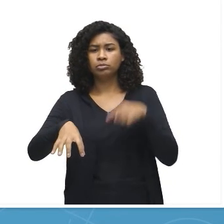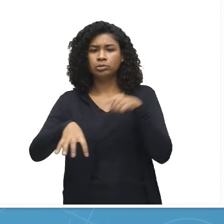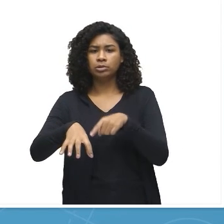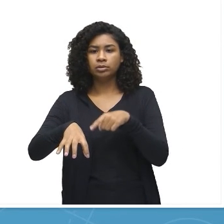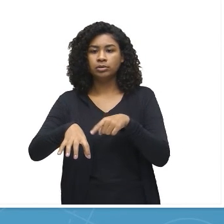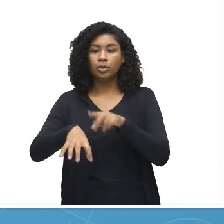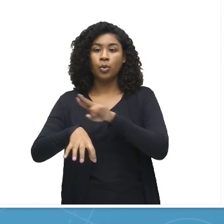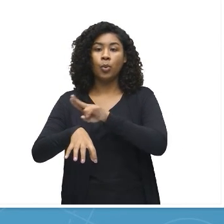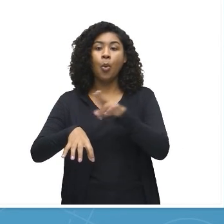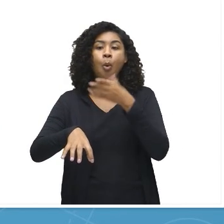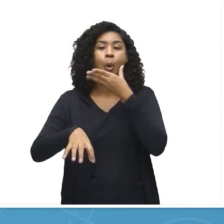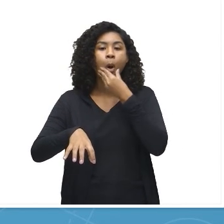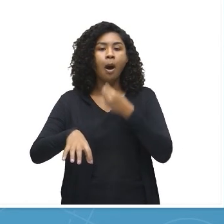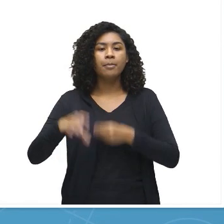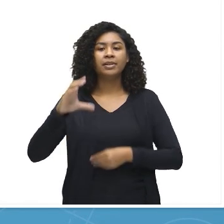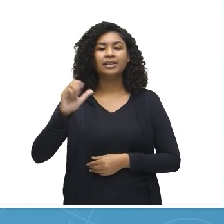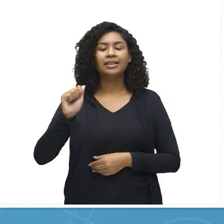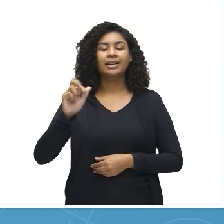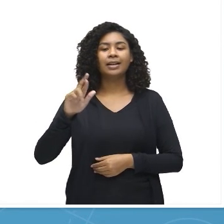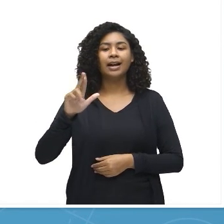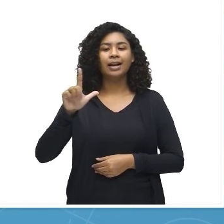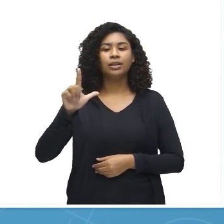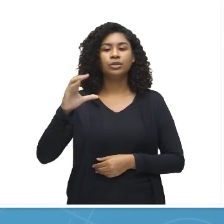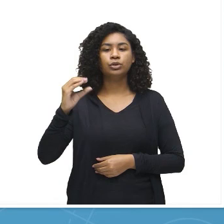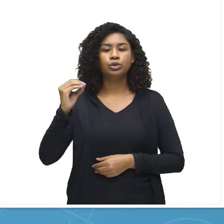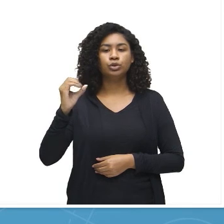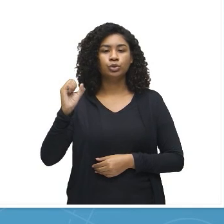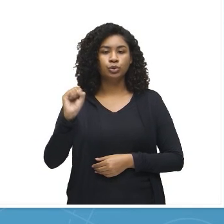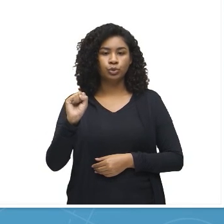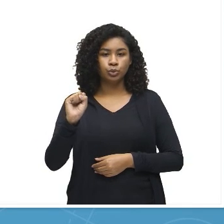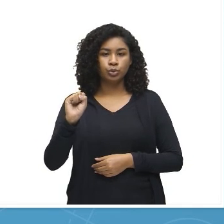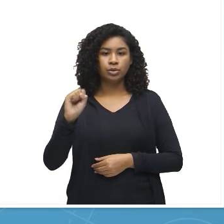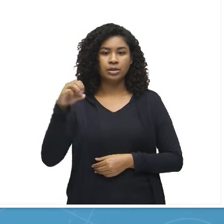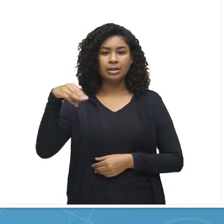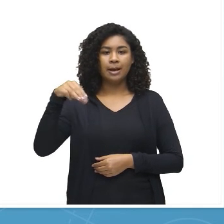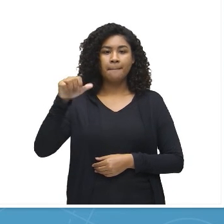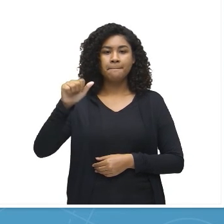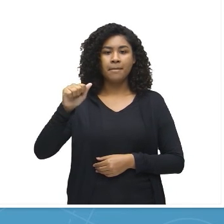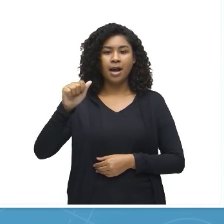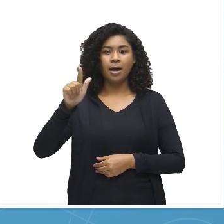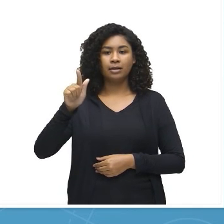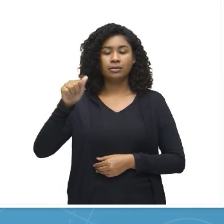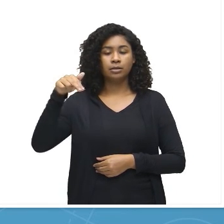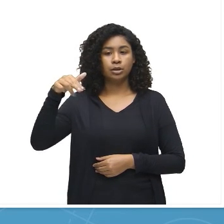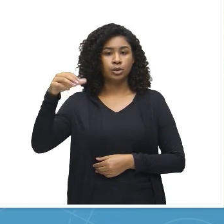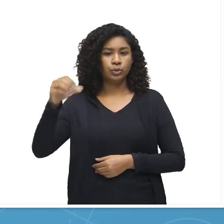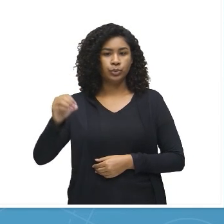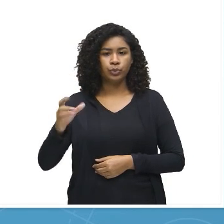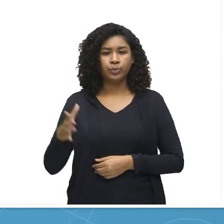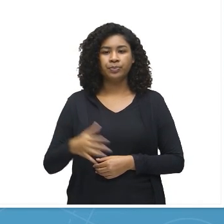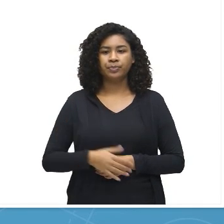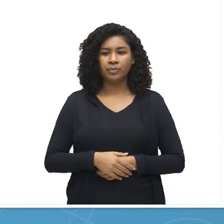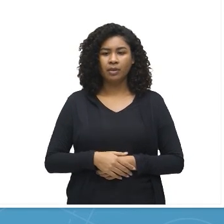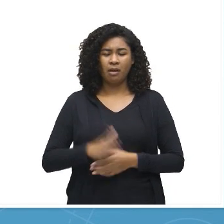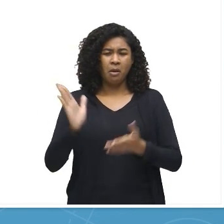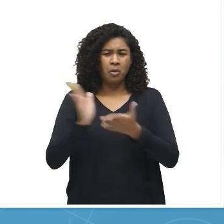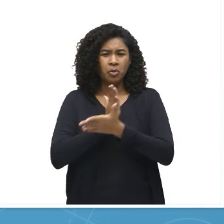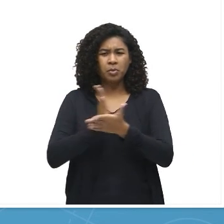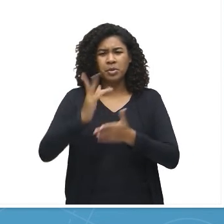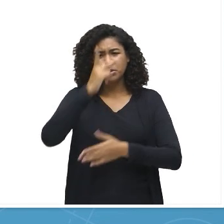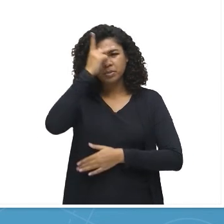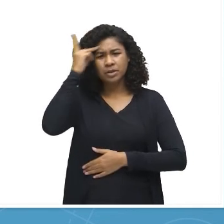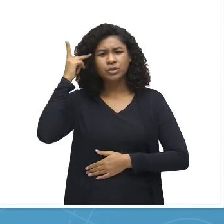Carlos Magno. Eu vi que alguém comentou, coitado do Pepino. Coitado de mim, gente. Como assim o